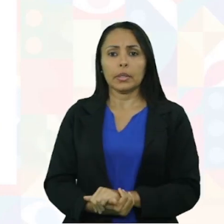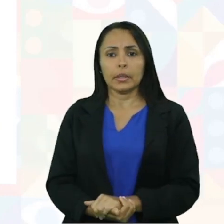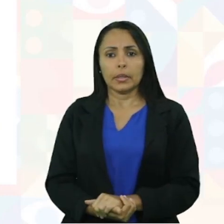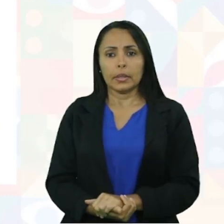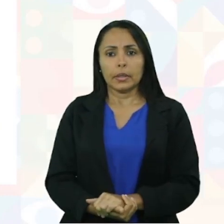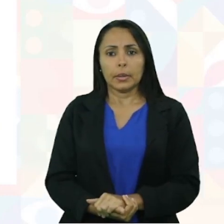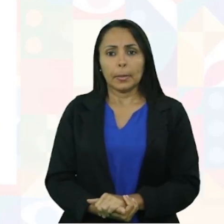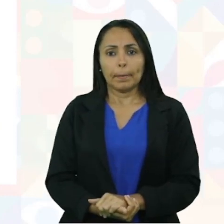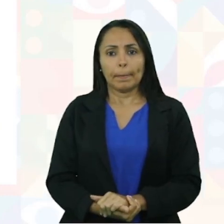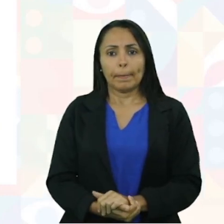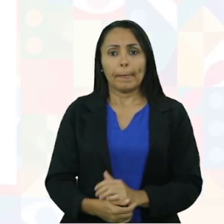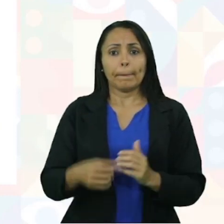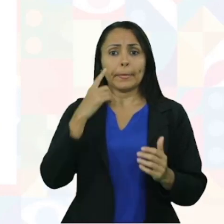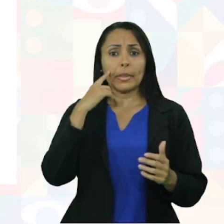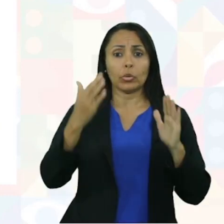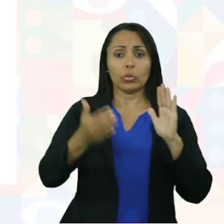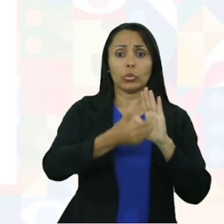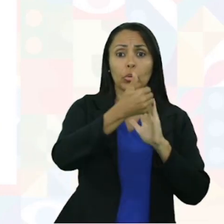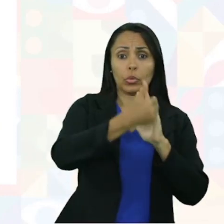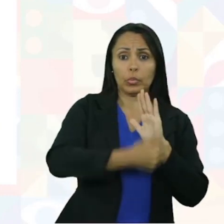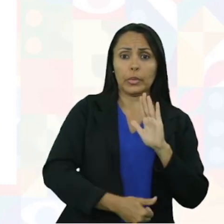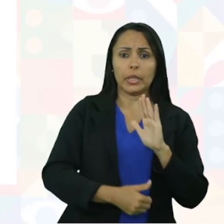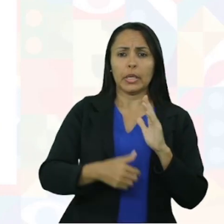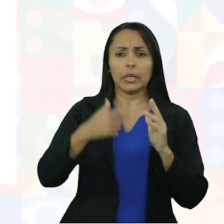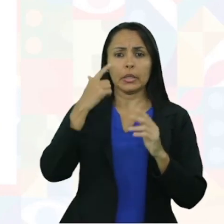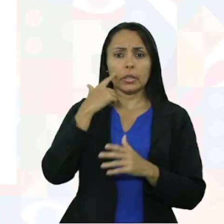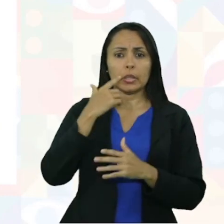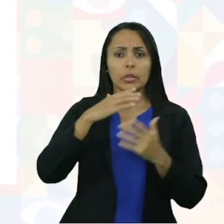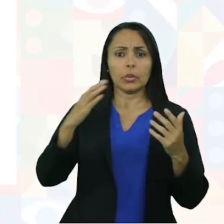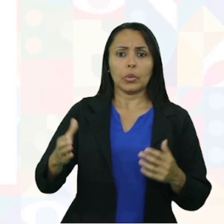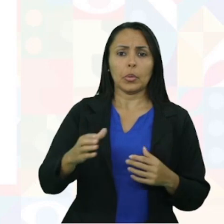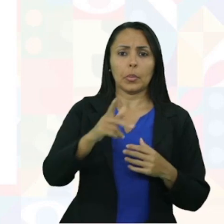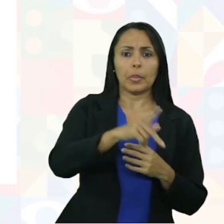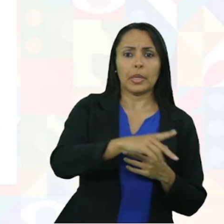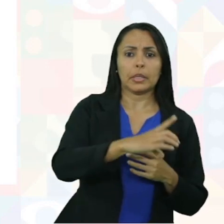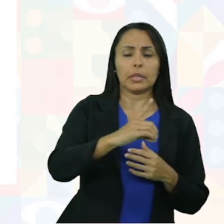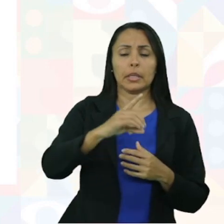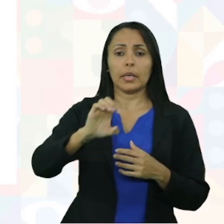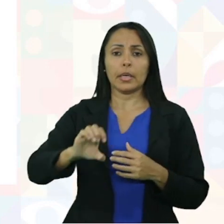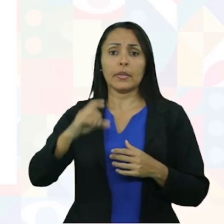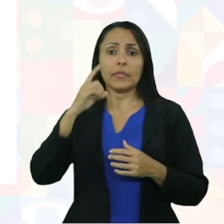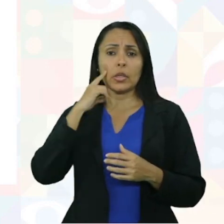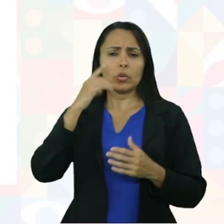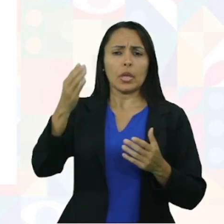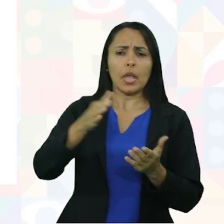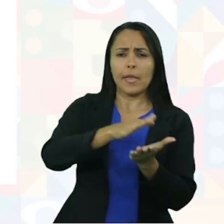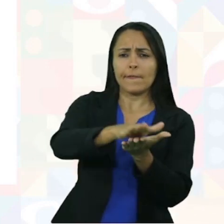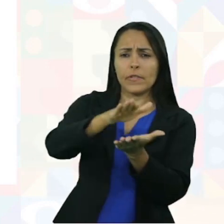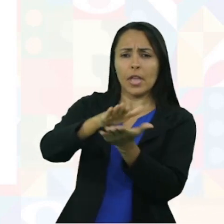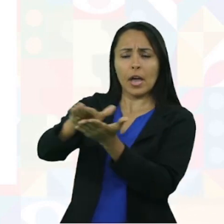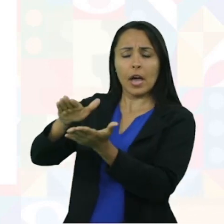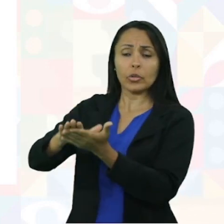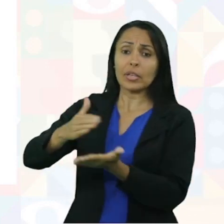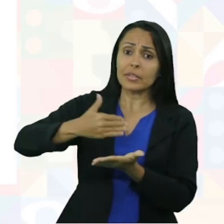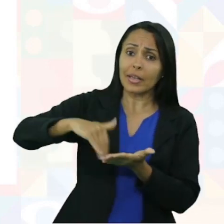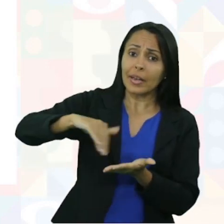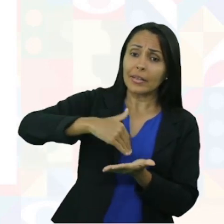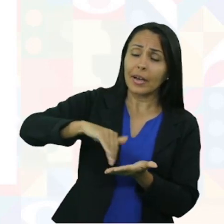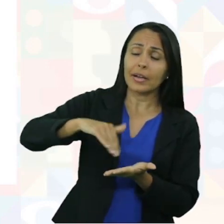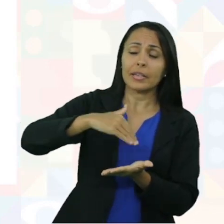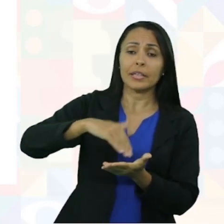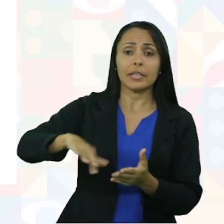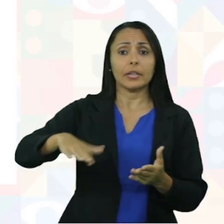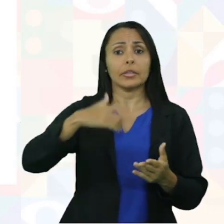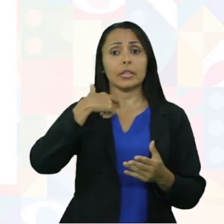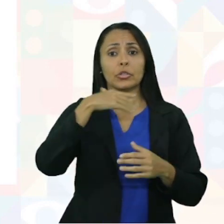Dessa forma, os documentos que, segundo o FNDE, deverão ser enviados às secretarias